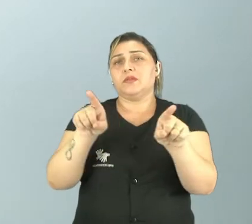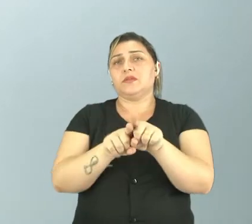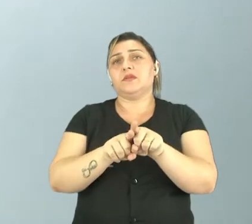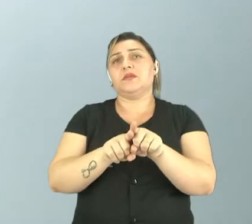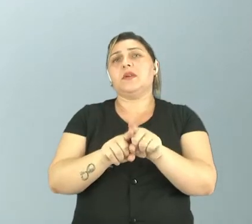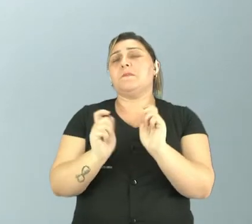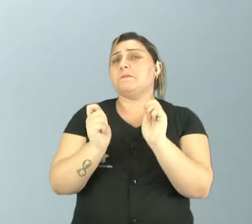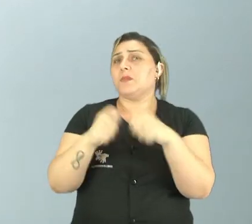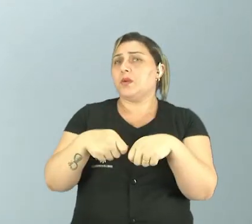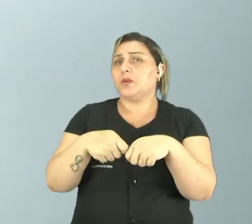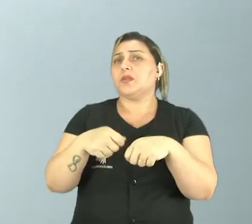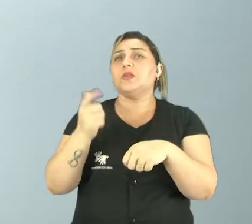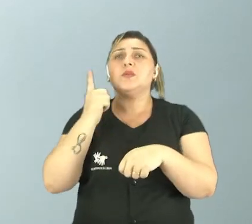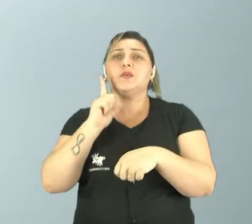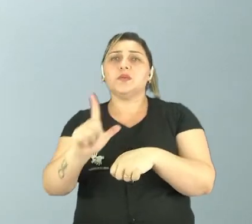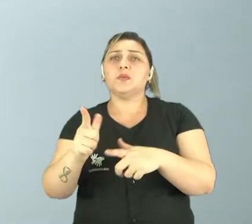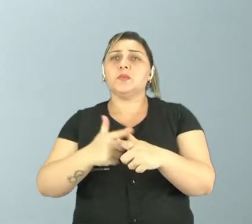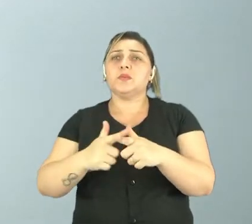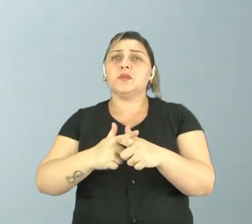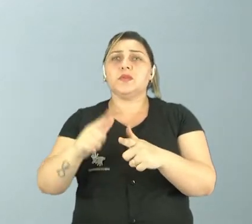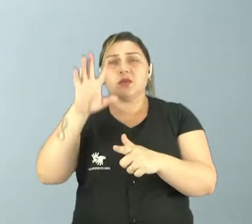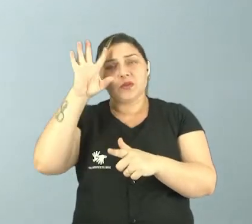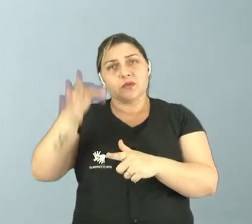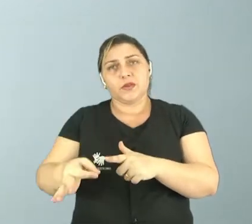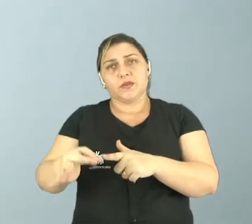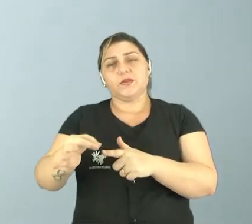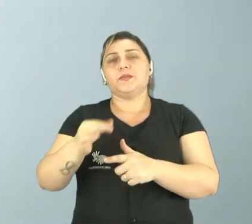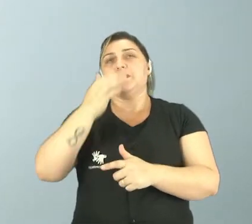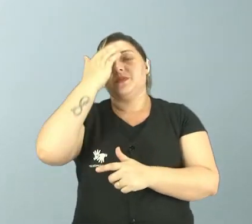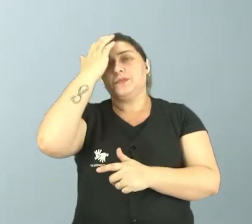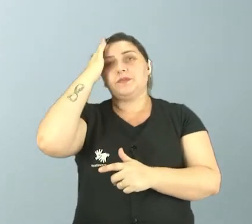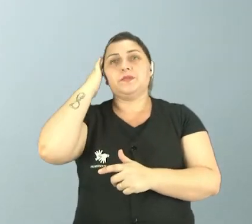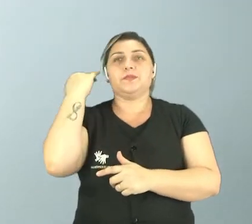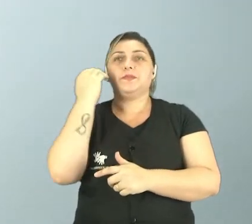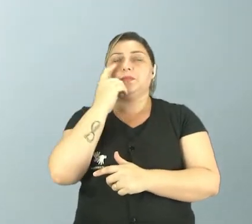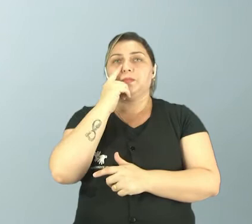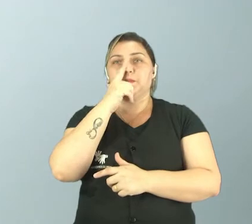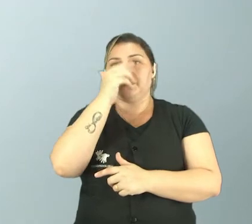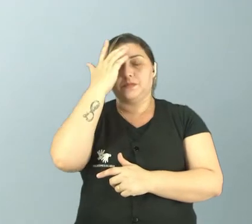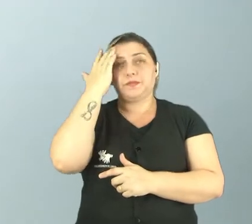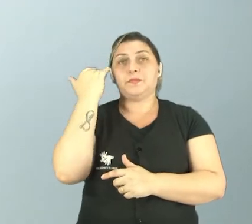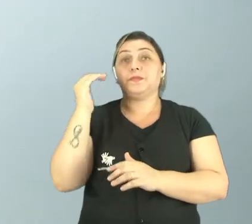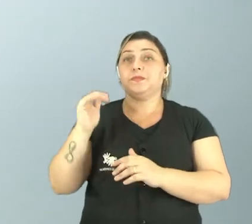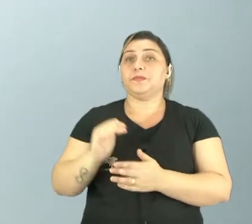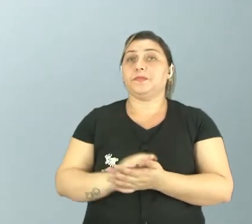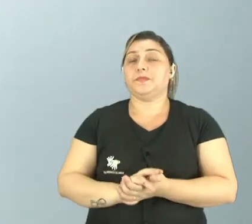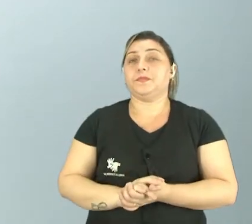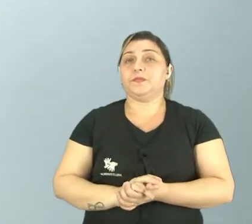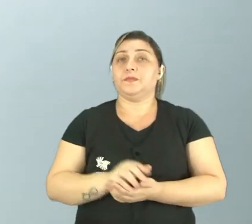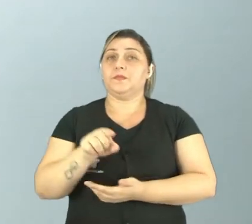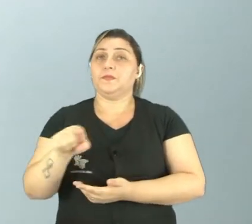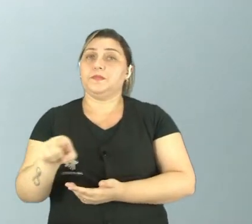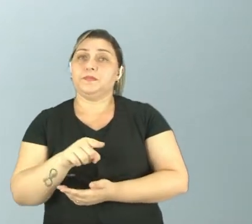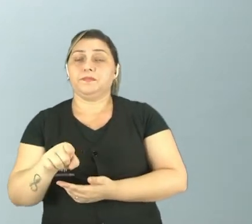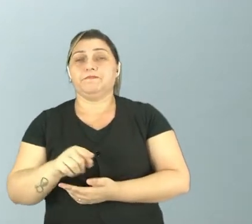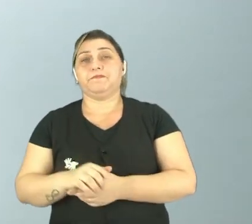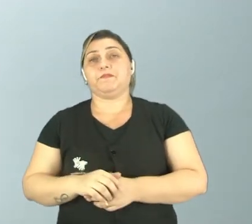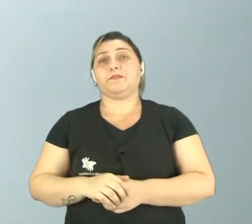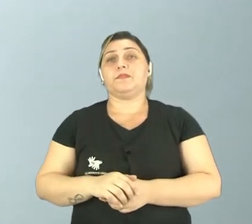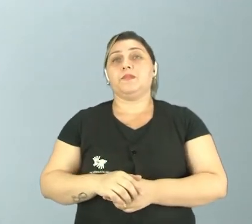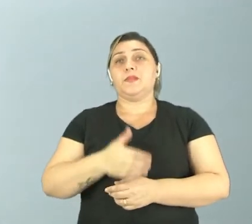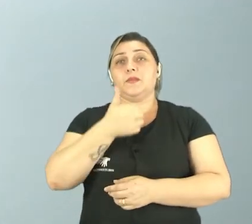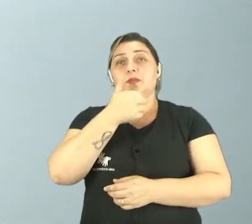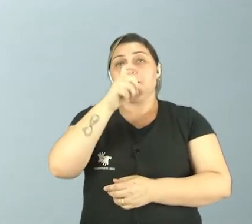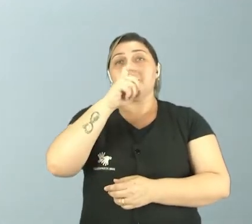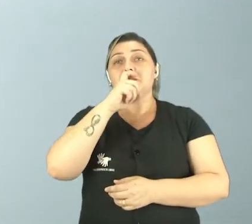a possibilidade de ter o problema de vocês resolvido com mais facilidade. Às vezes, vocês talvez nem tanto, mas os